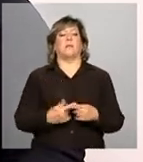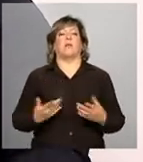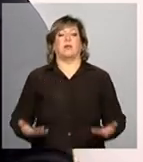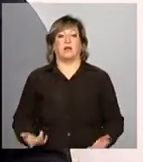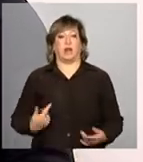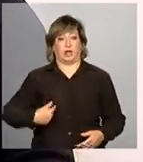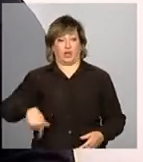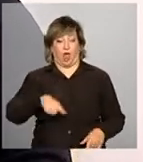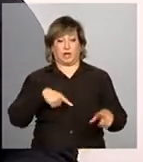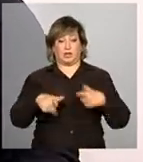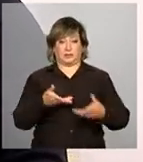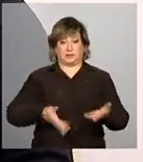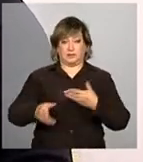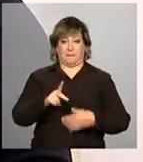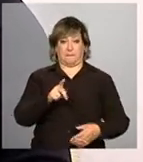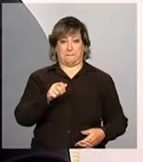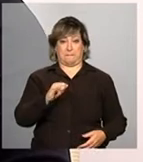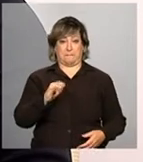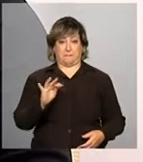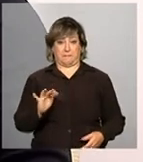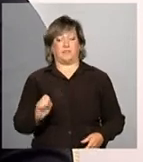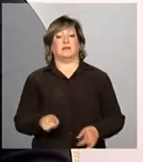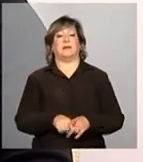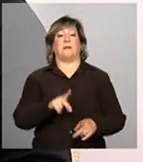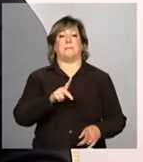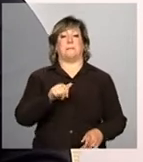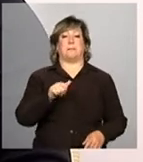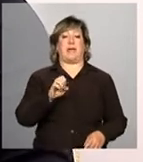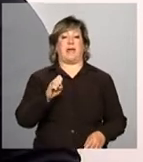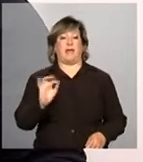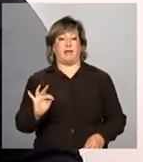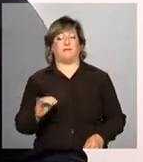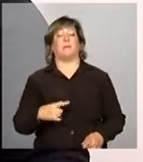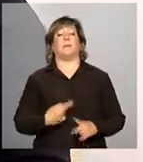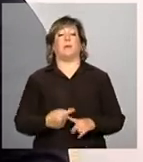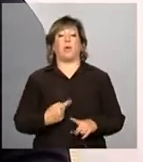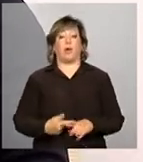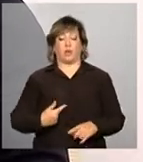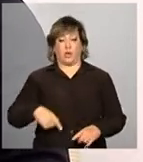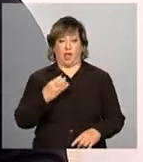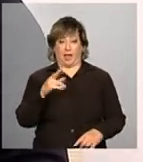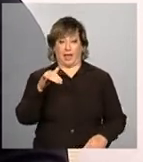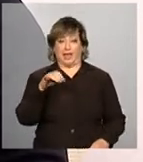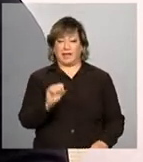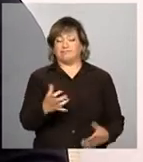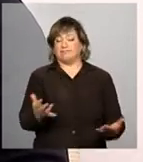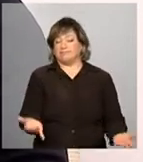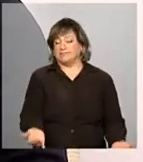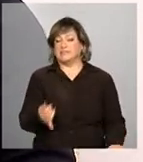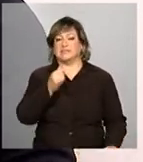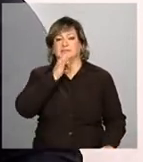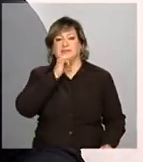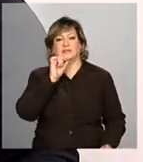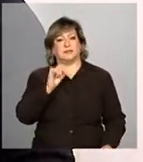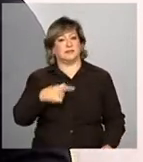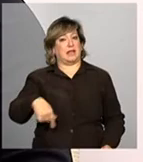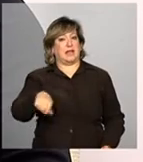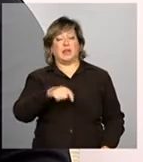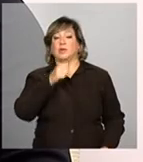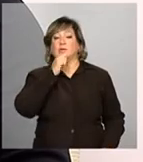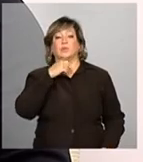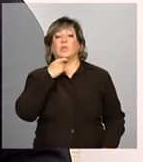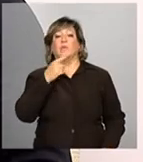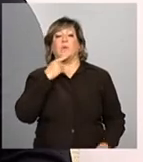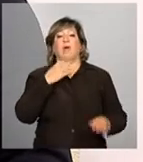pelo nosso serviço paif e pelo pai F primeiro porque os nossos Cras Adriana infelizmente Eles não têm